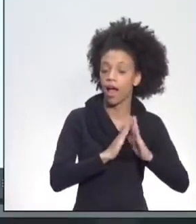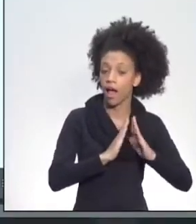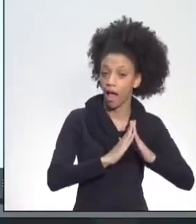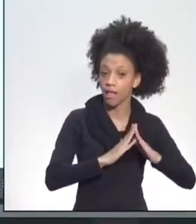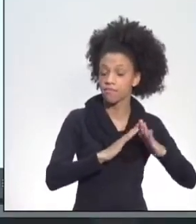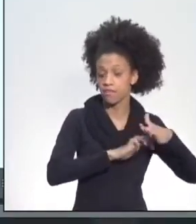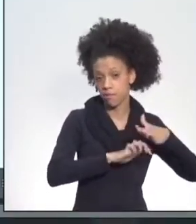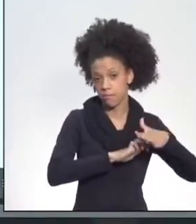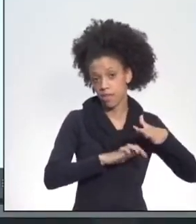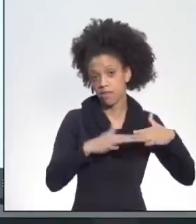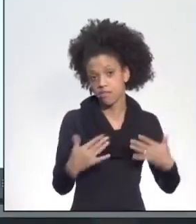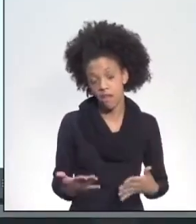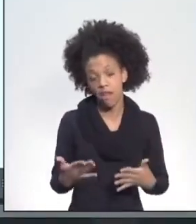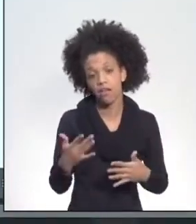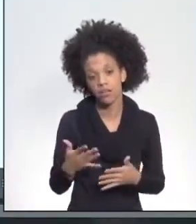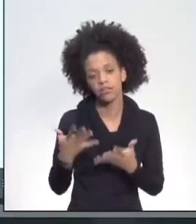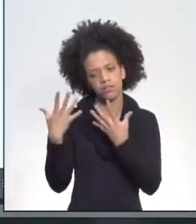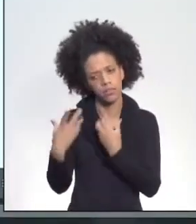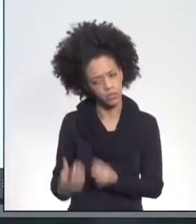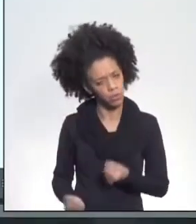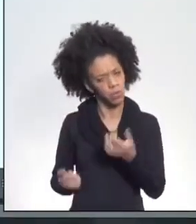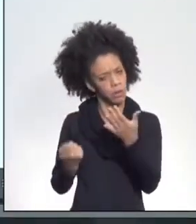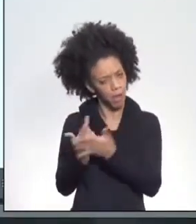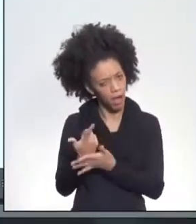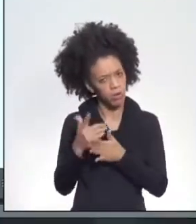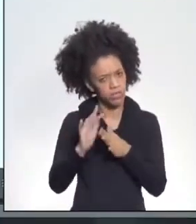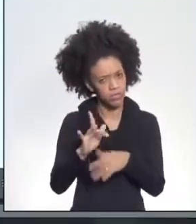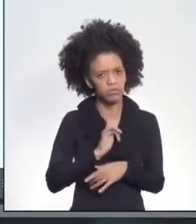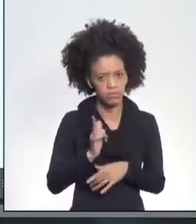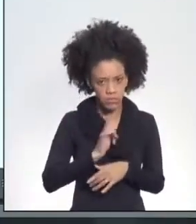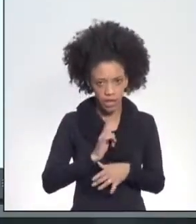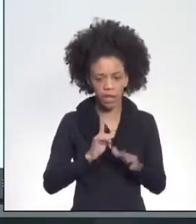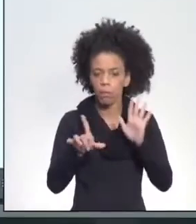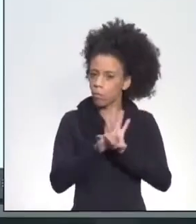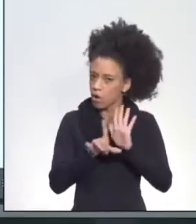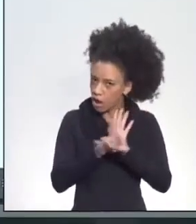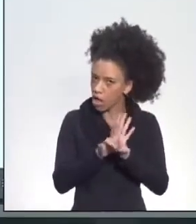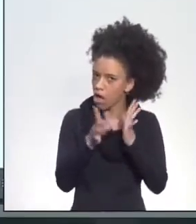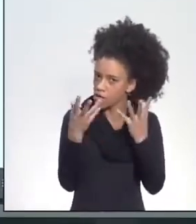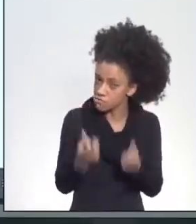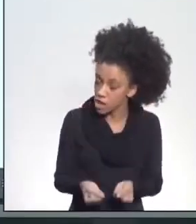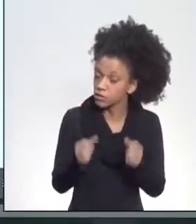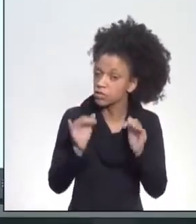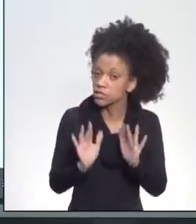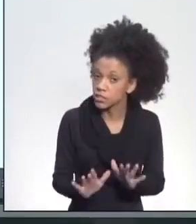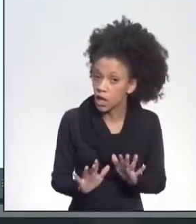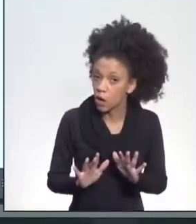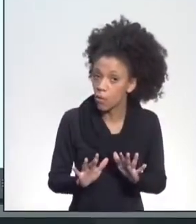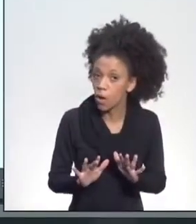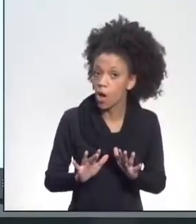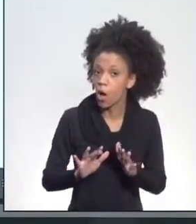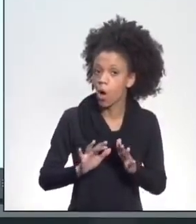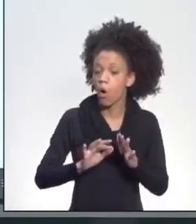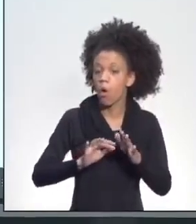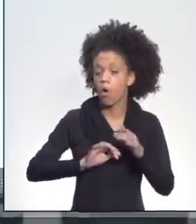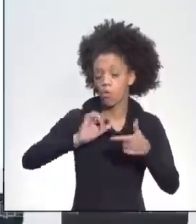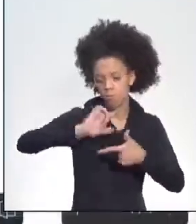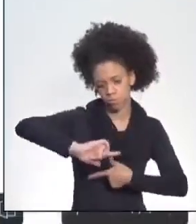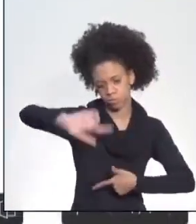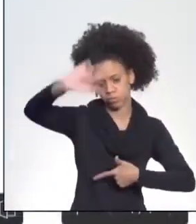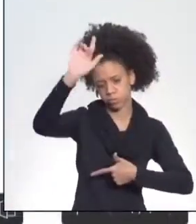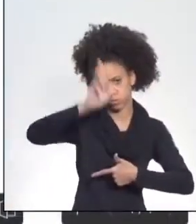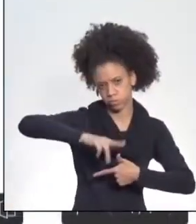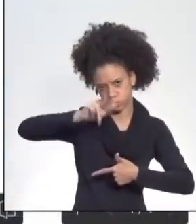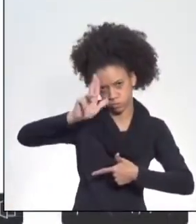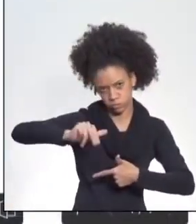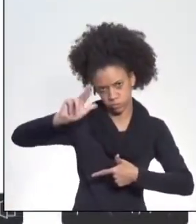artista realizasse aquele trabalho. Então, aí você tem a permissão legal. Portanto, né, o grafite, desde que, seguindo,